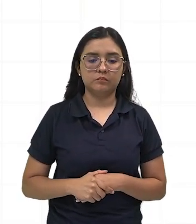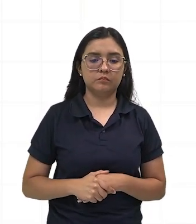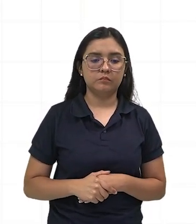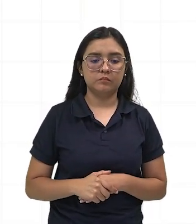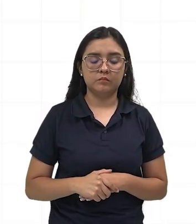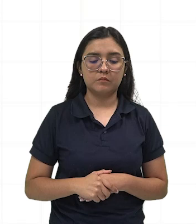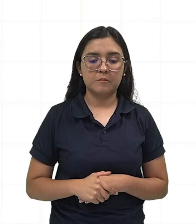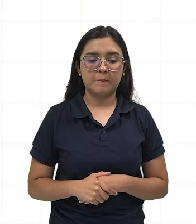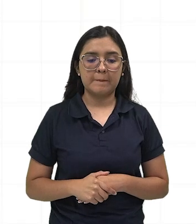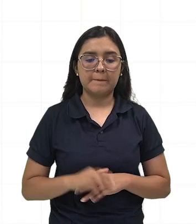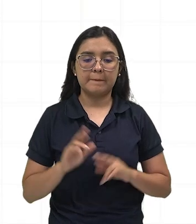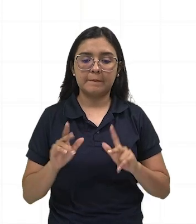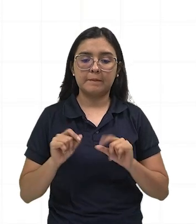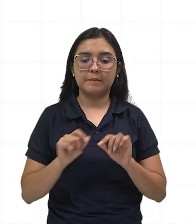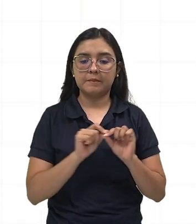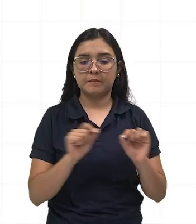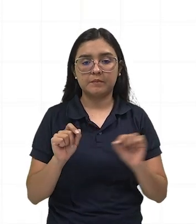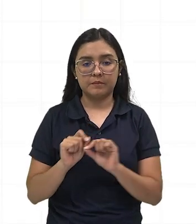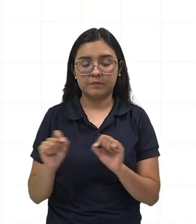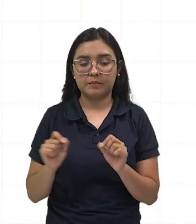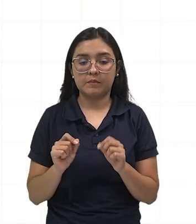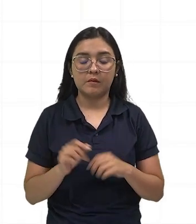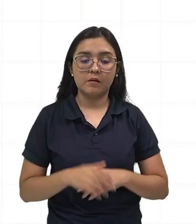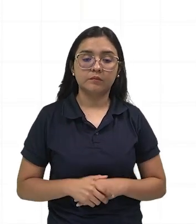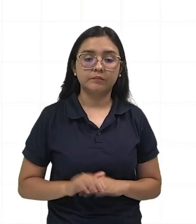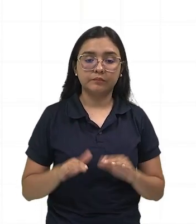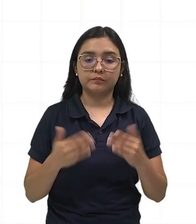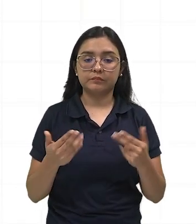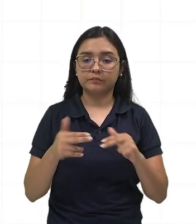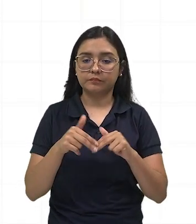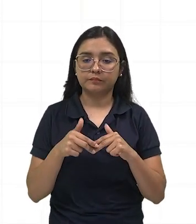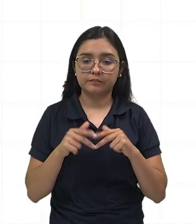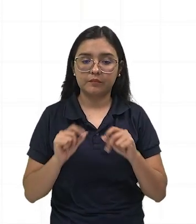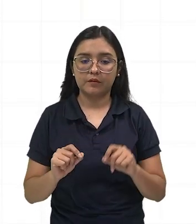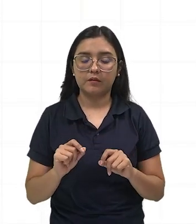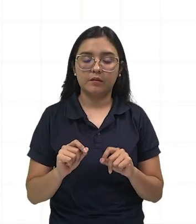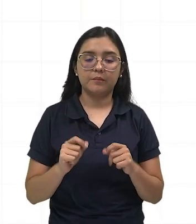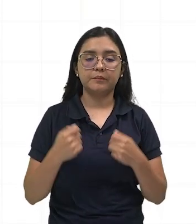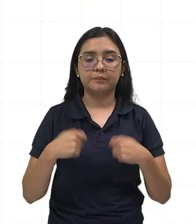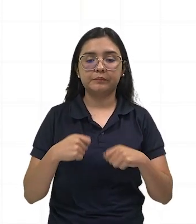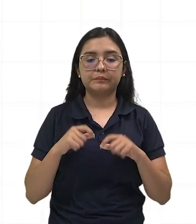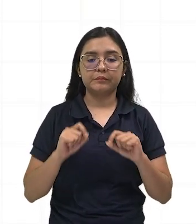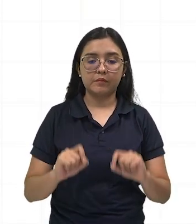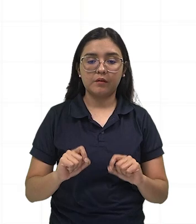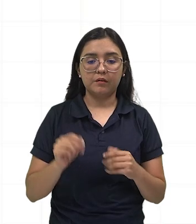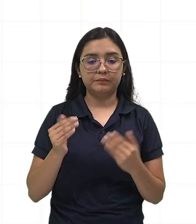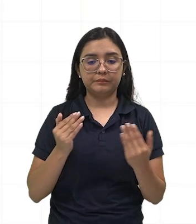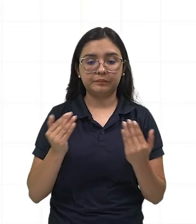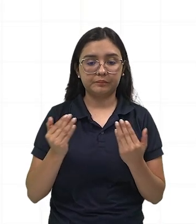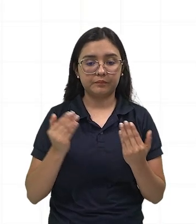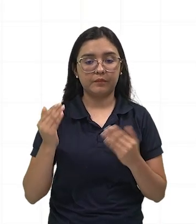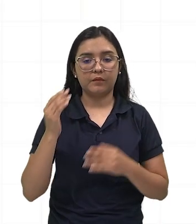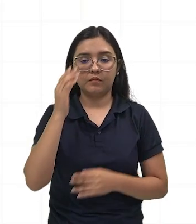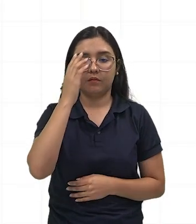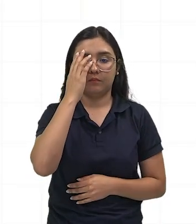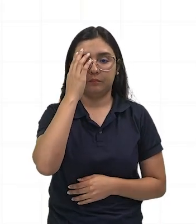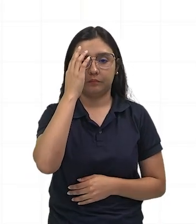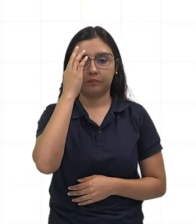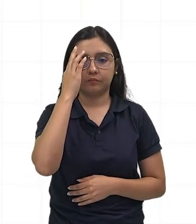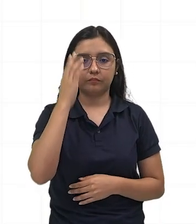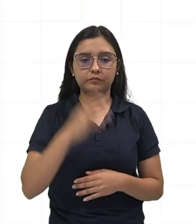da outra. Portanto, nós temos que comparar,